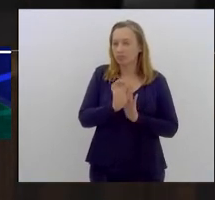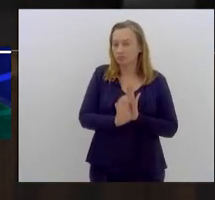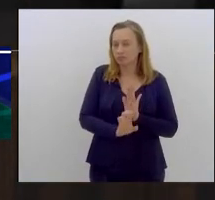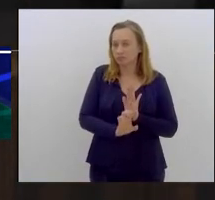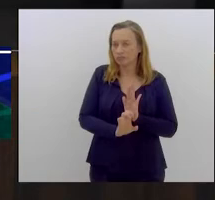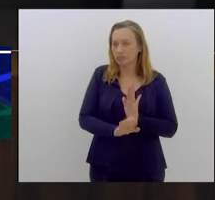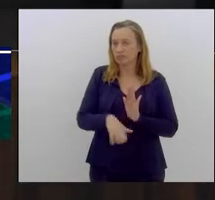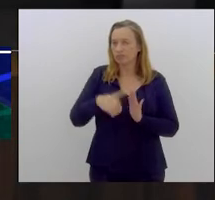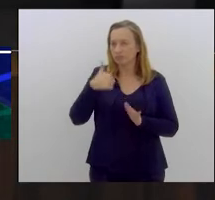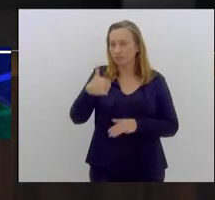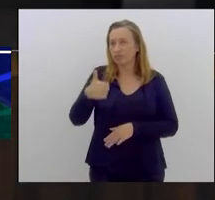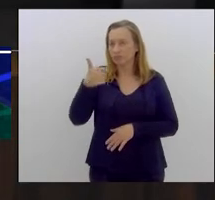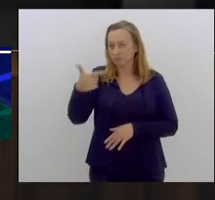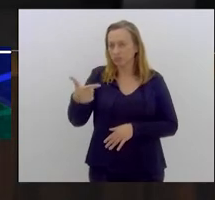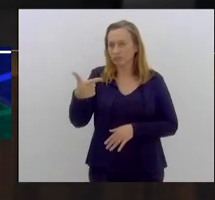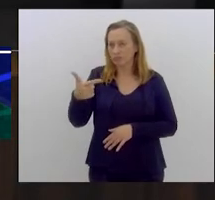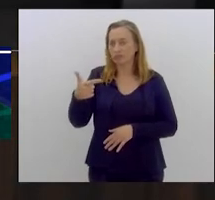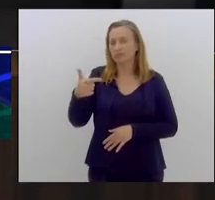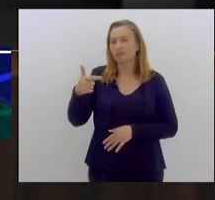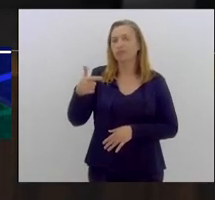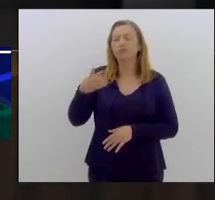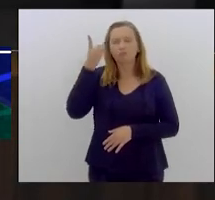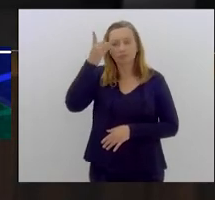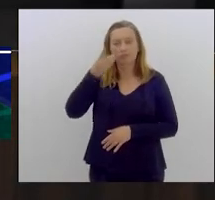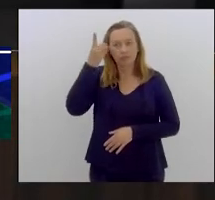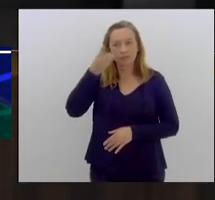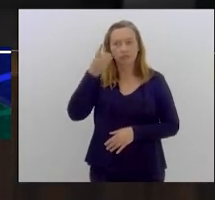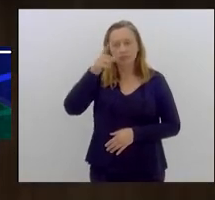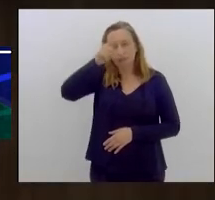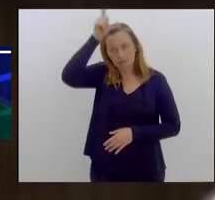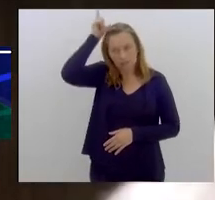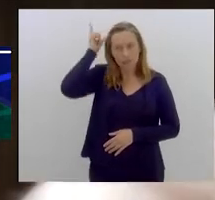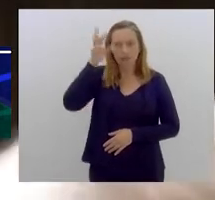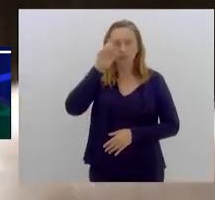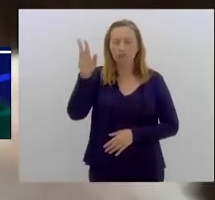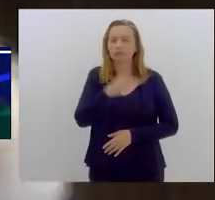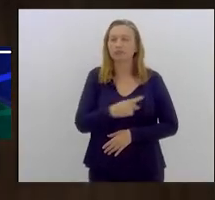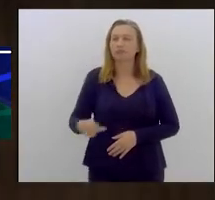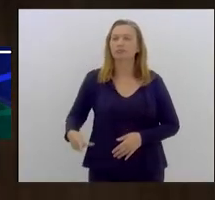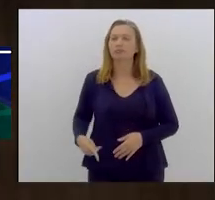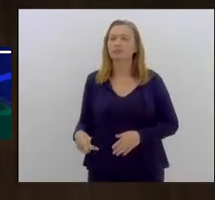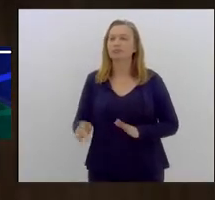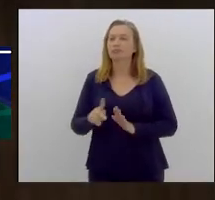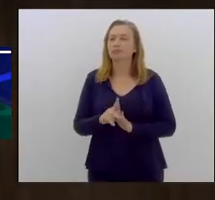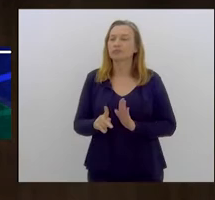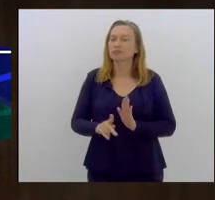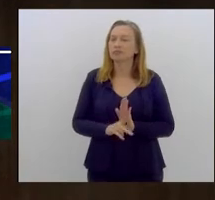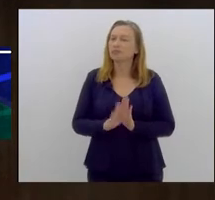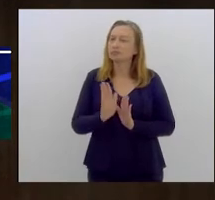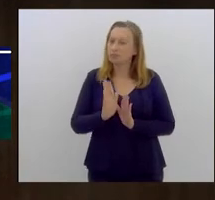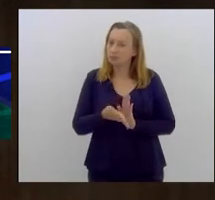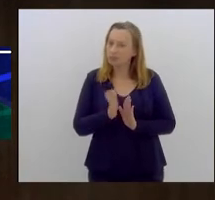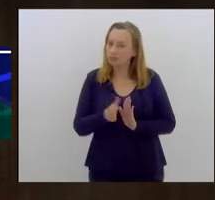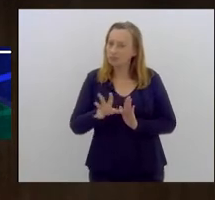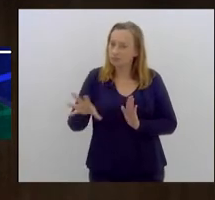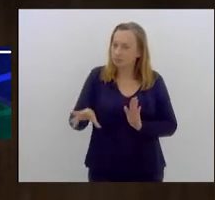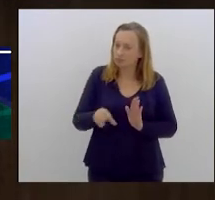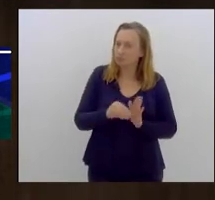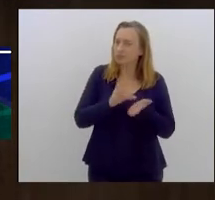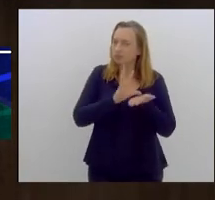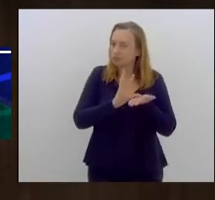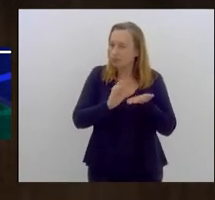1 e 2 a 5. Deputado Luiz Paulo, por favor. Senhor presidente, esse projeto já veio à pauta